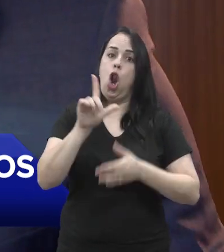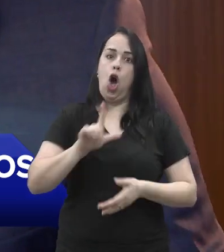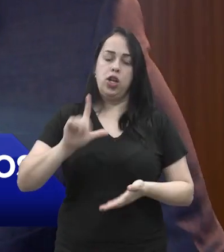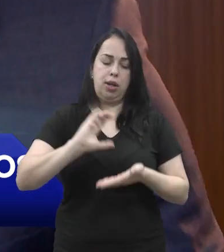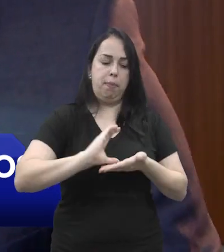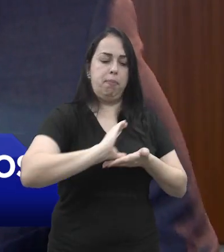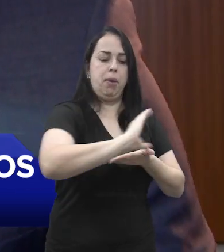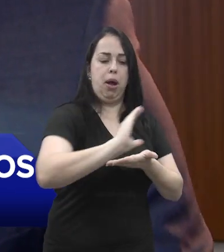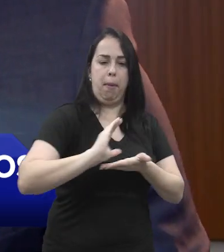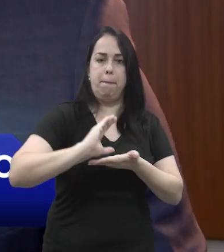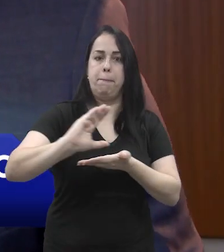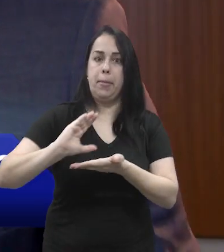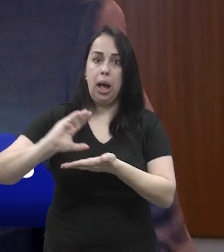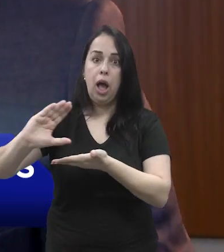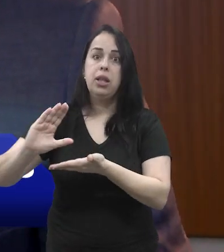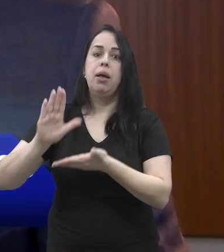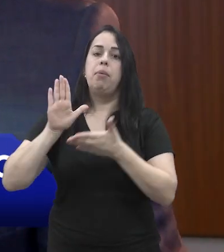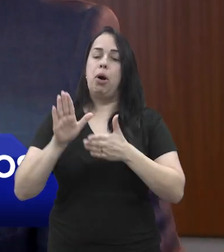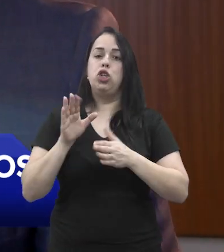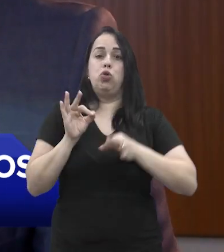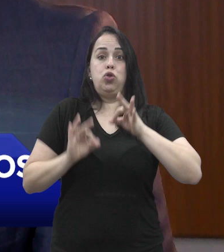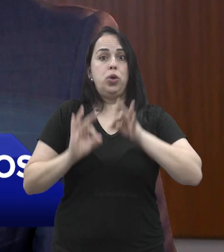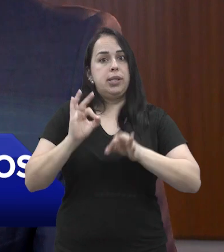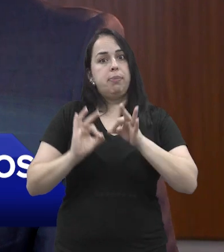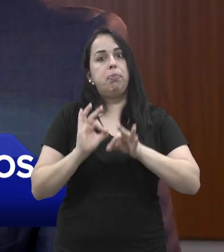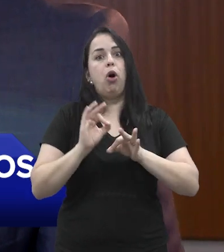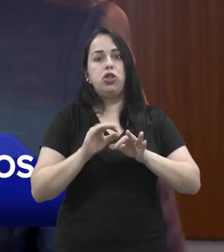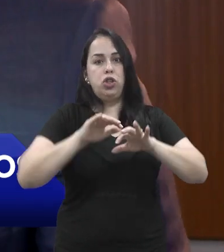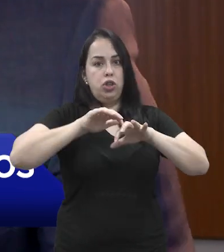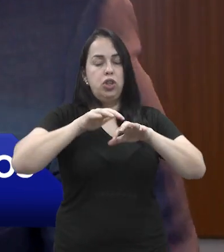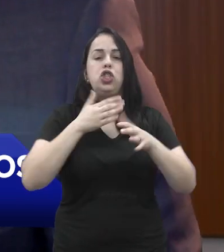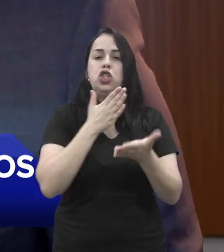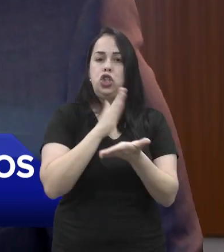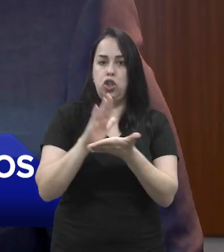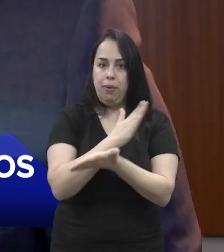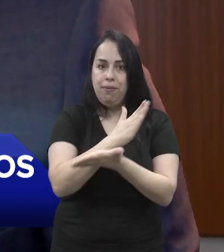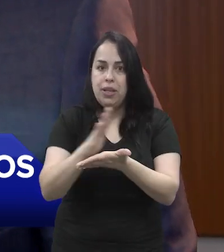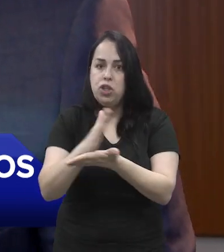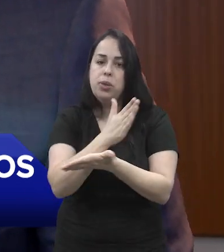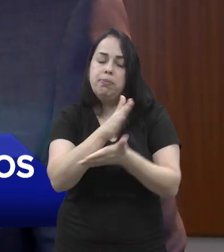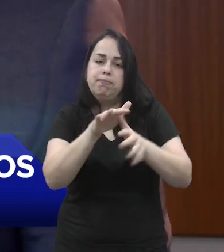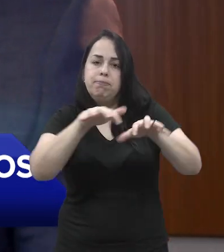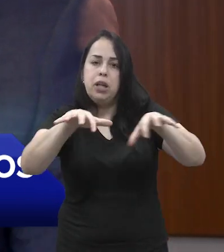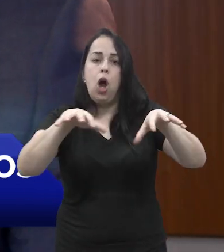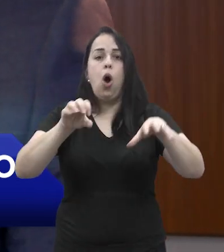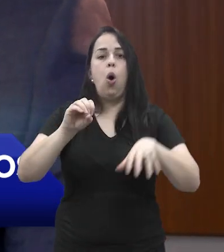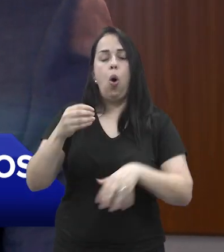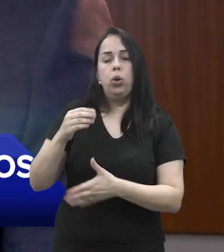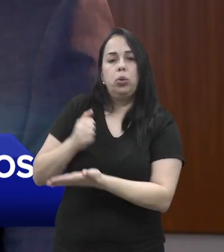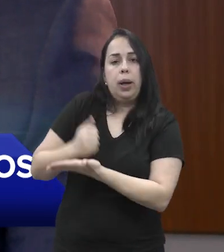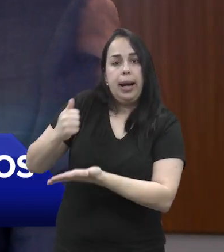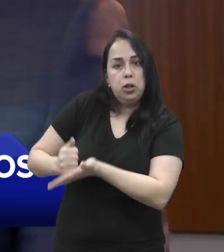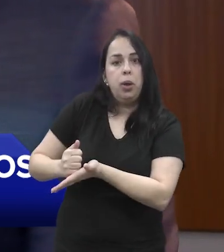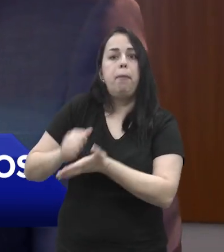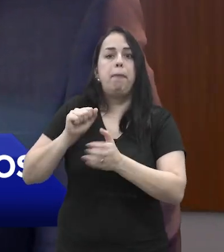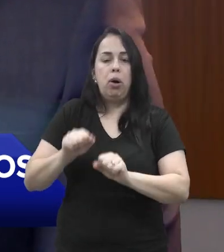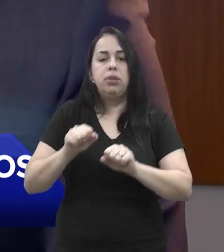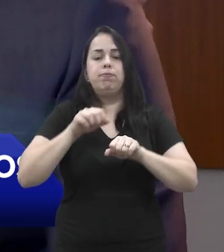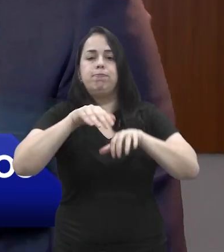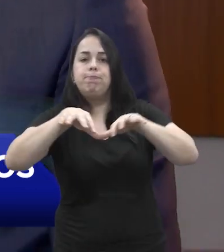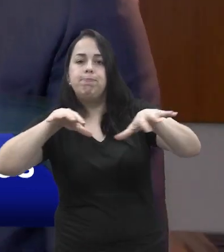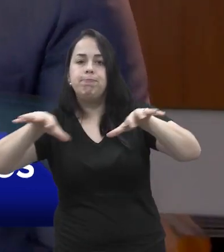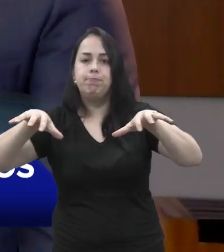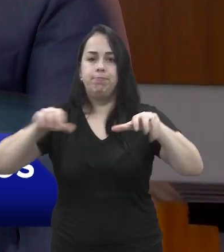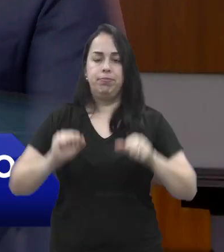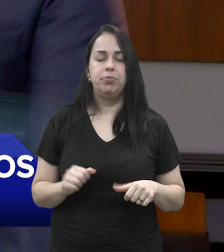dividido, partilhado, pode ser partilhado judicialmente e pode ser partilhado também no cartório, né, de forma administrativa. E qual